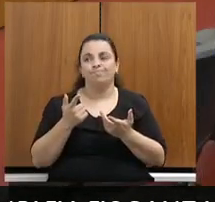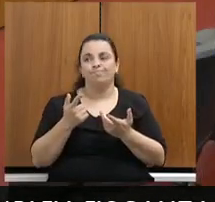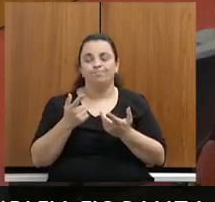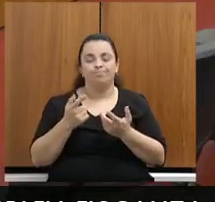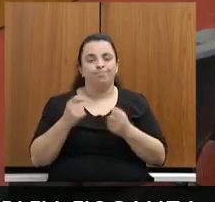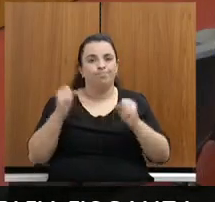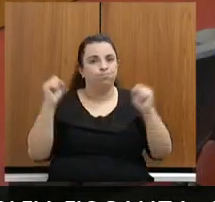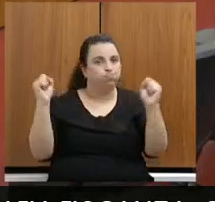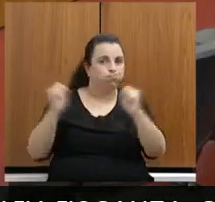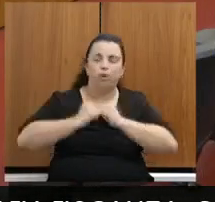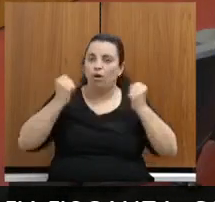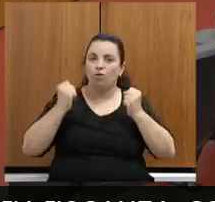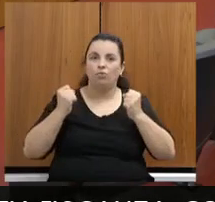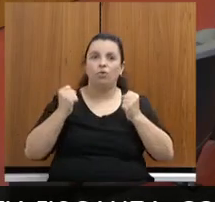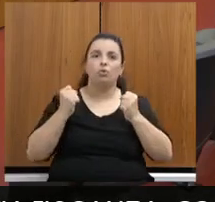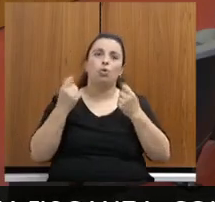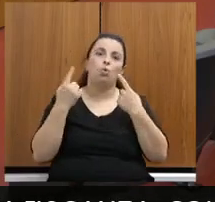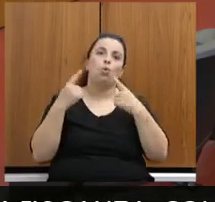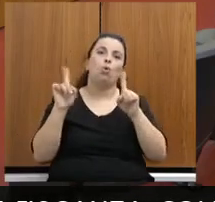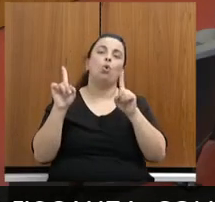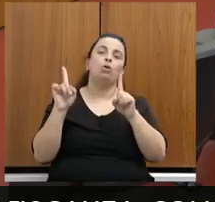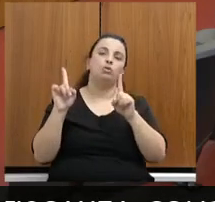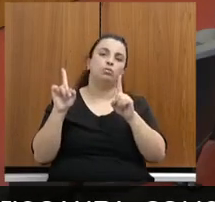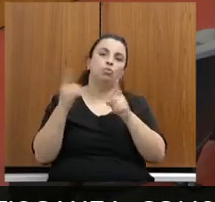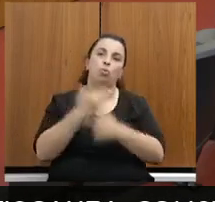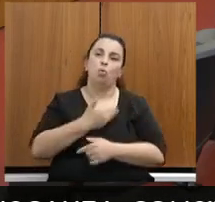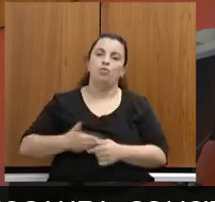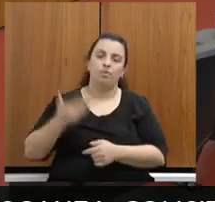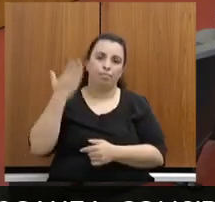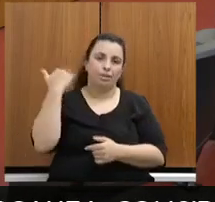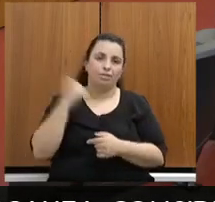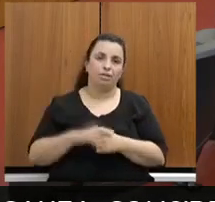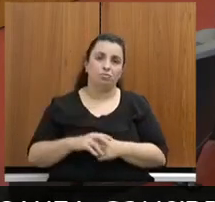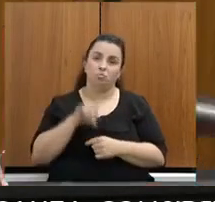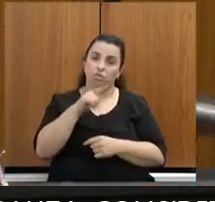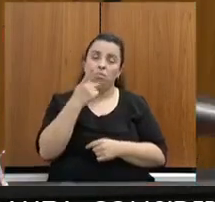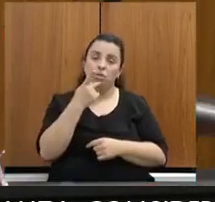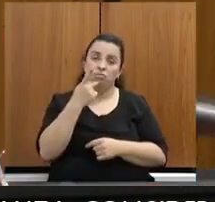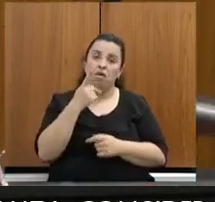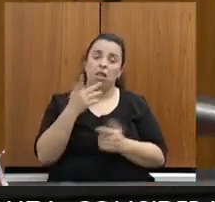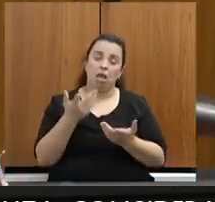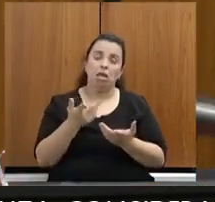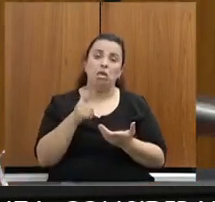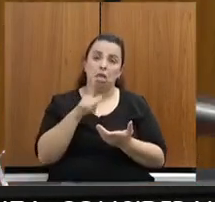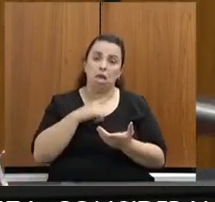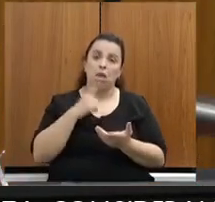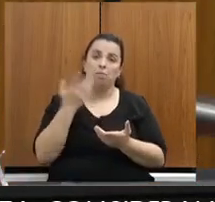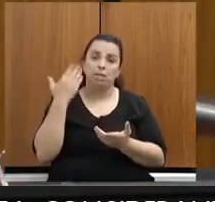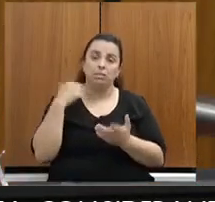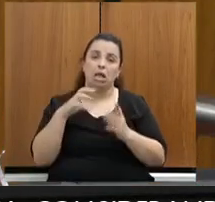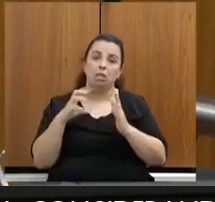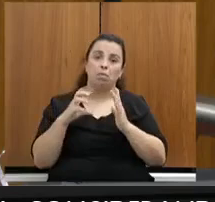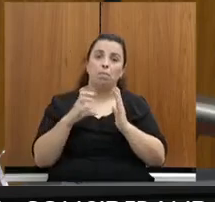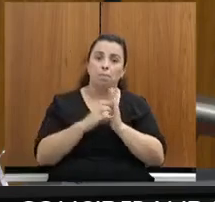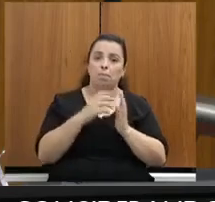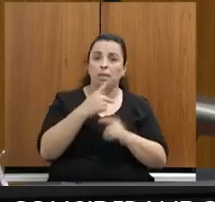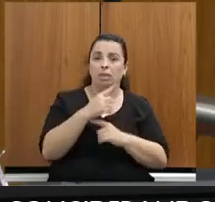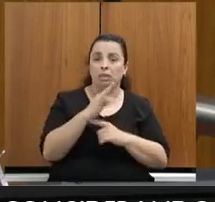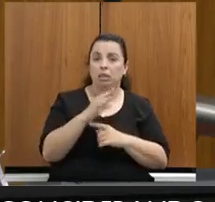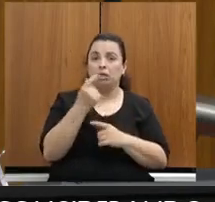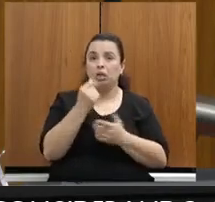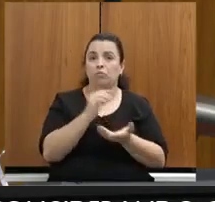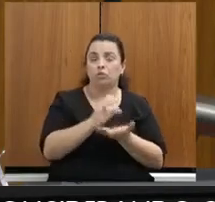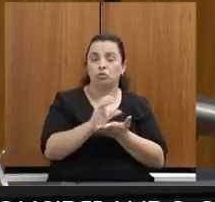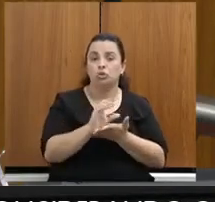passado só pode apresentar os números aí mas na minha na minha família tem muito servidor público